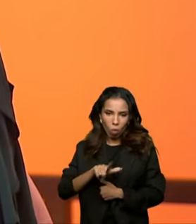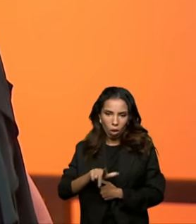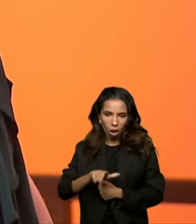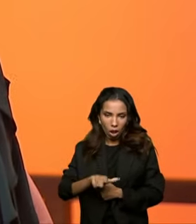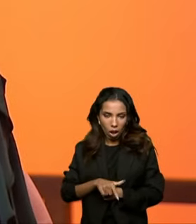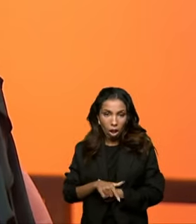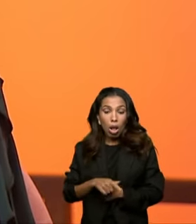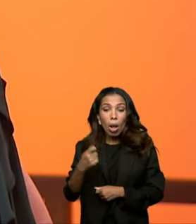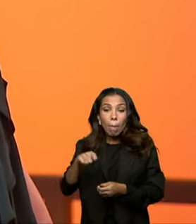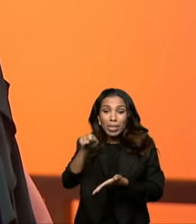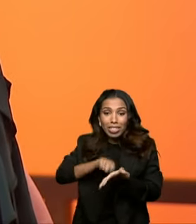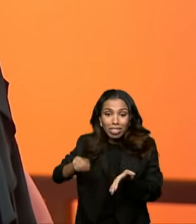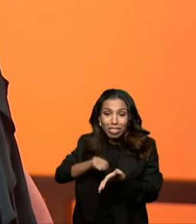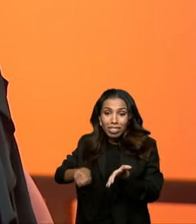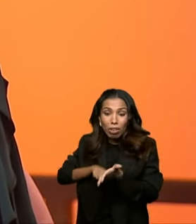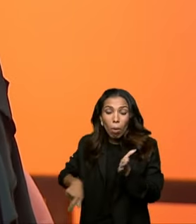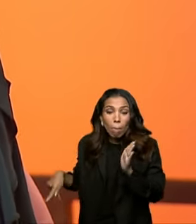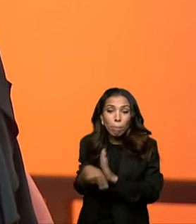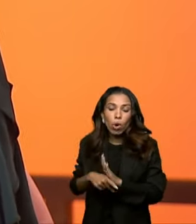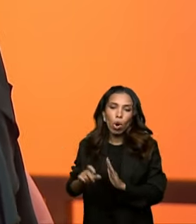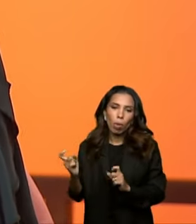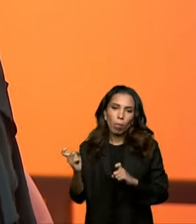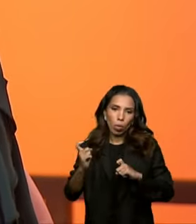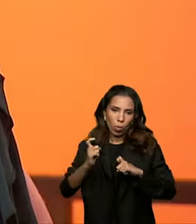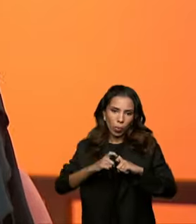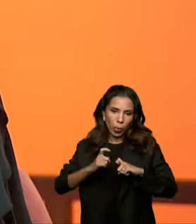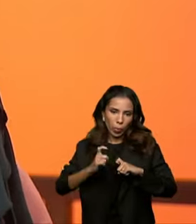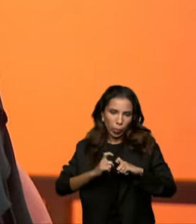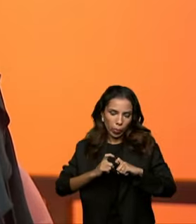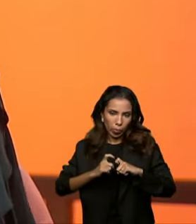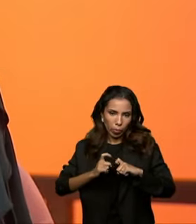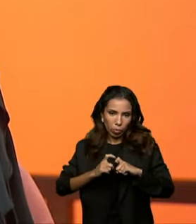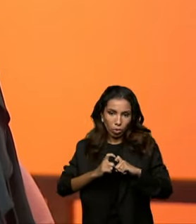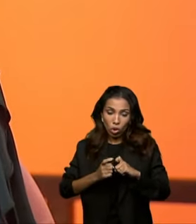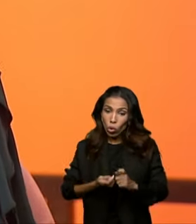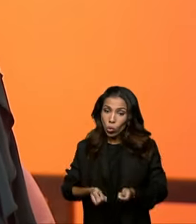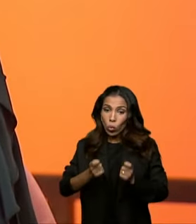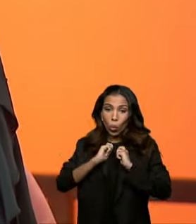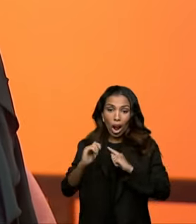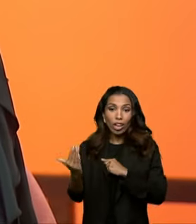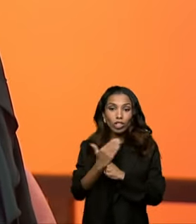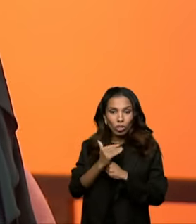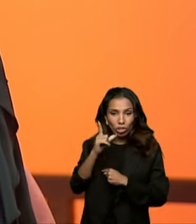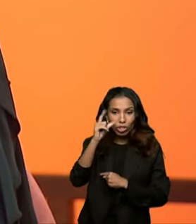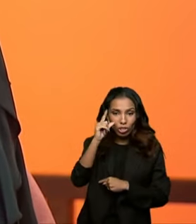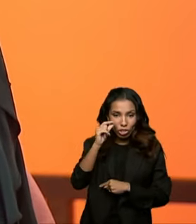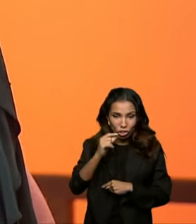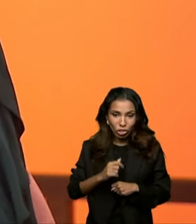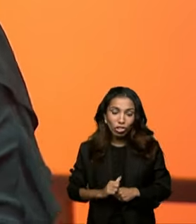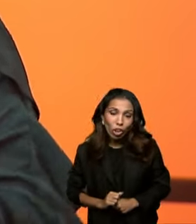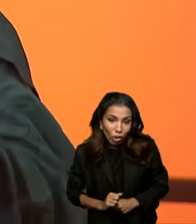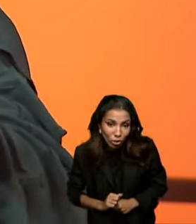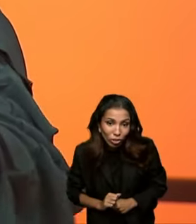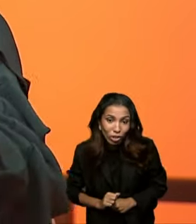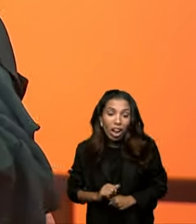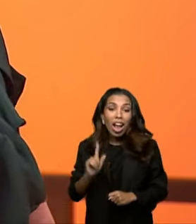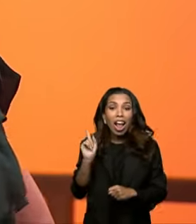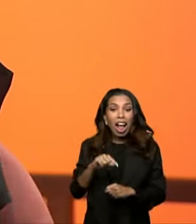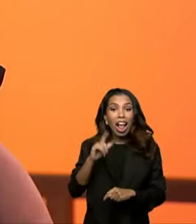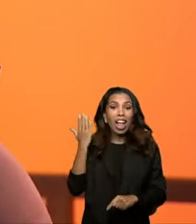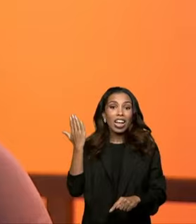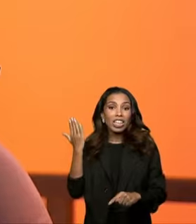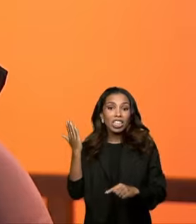tem que ser prescrita por médico. Melatonina não induz sono. Tá. Então, melatonina, ela